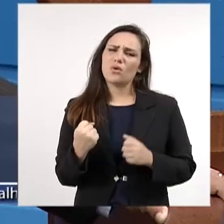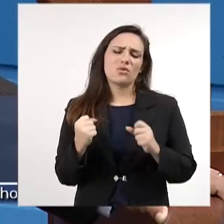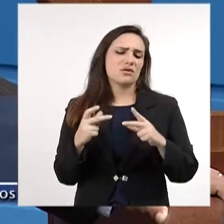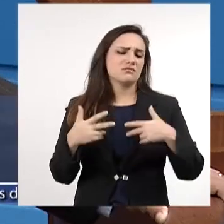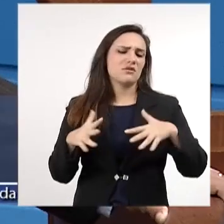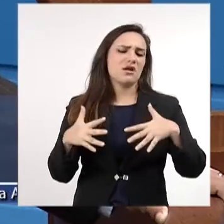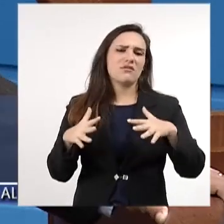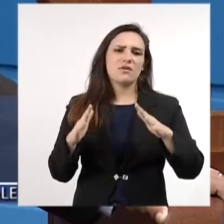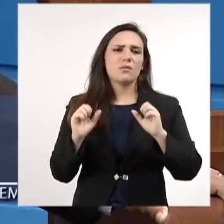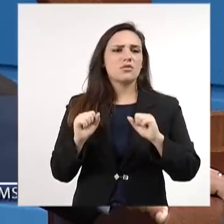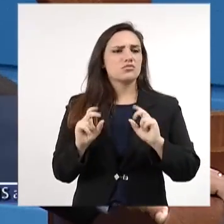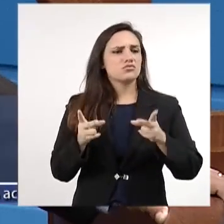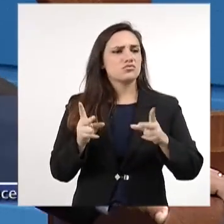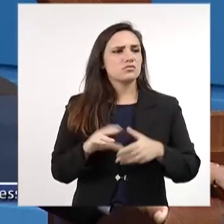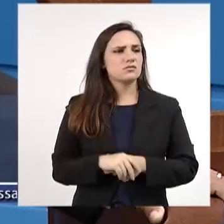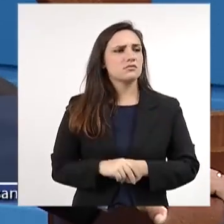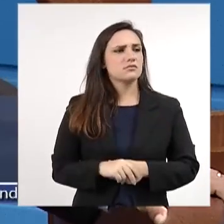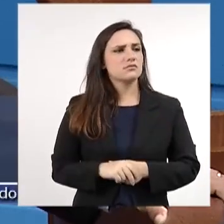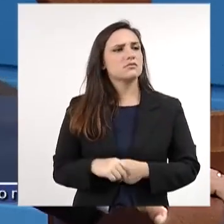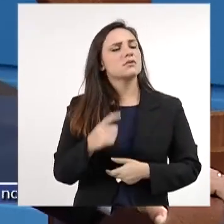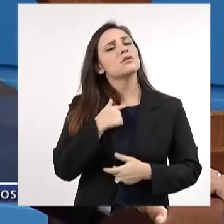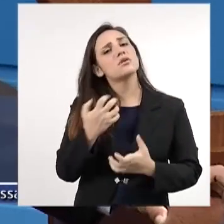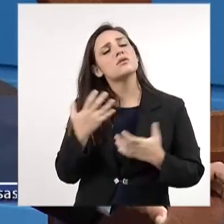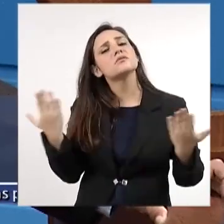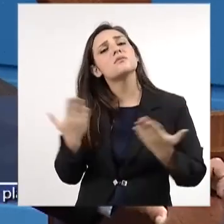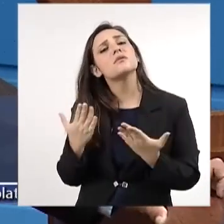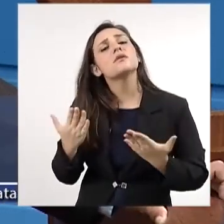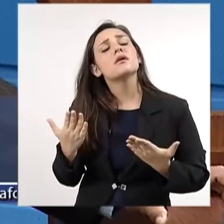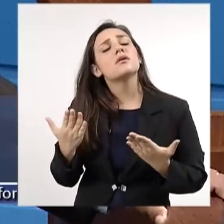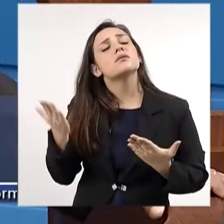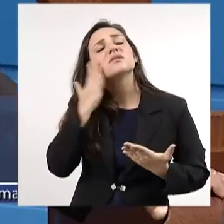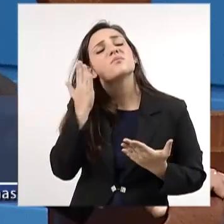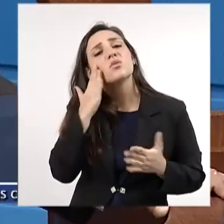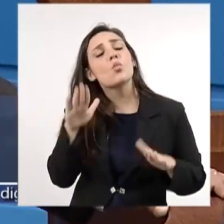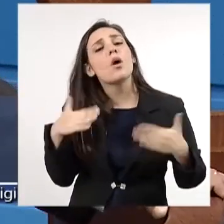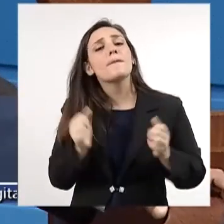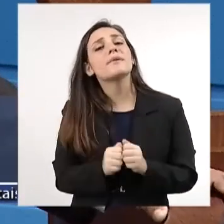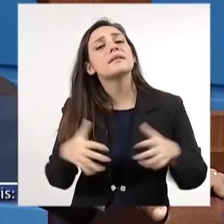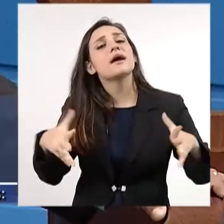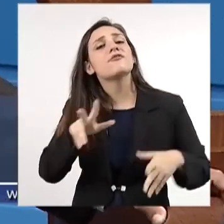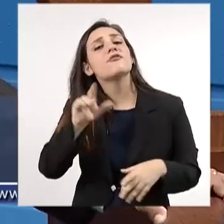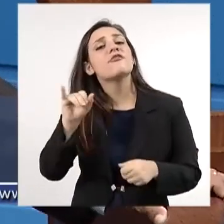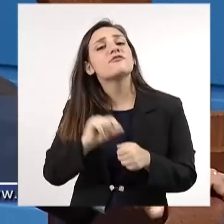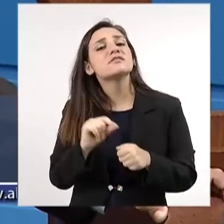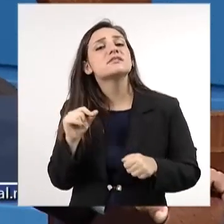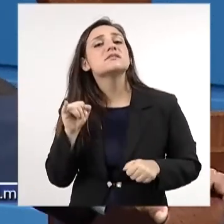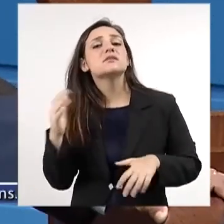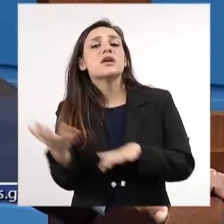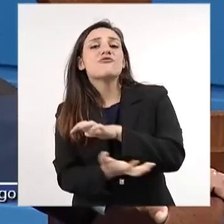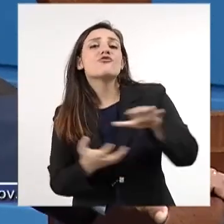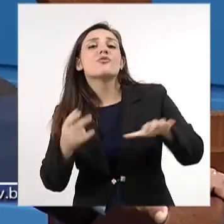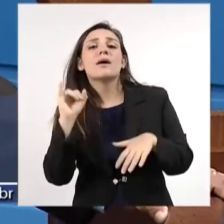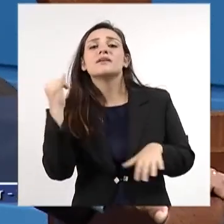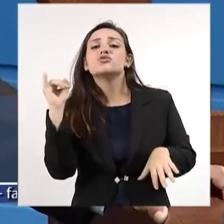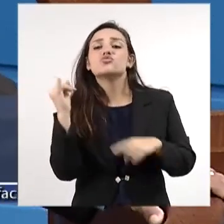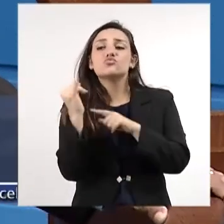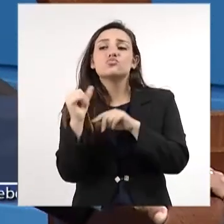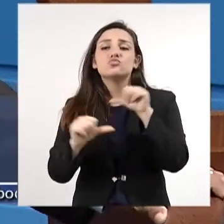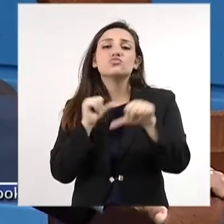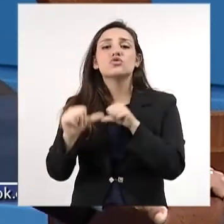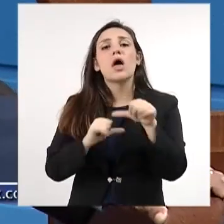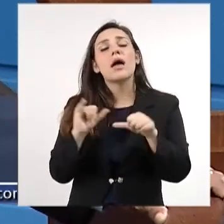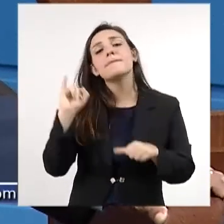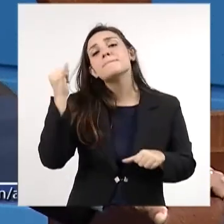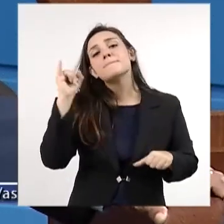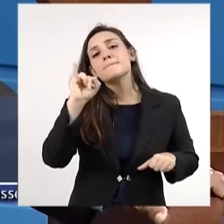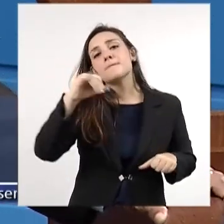está. Nós queremos saber qual que é o milagre de uma reforma tributária que, de fato,